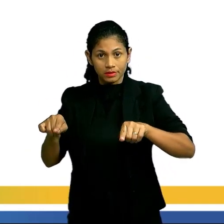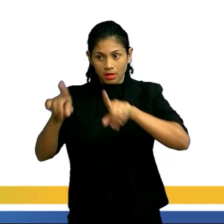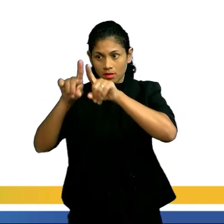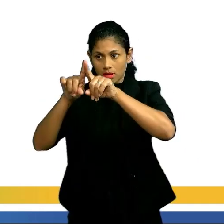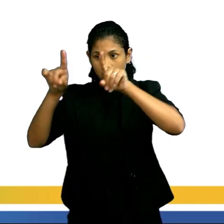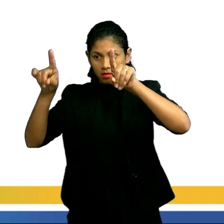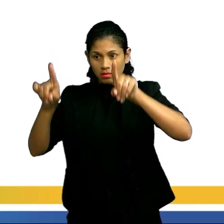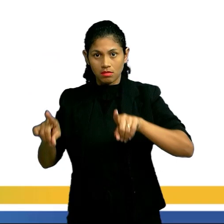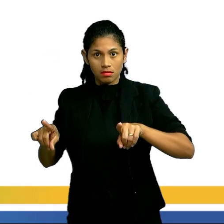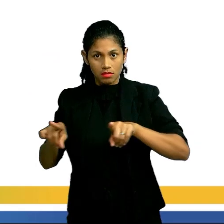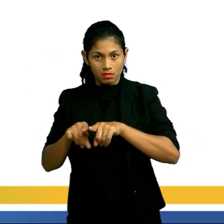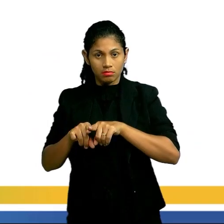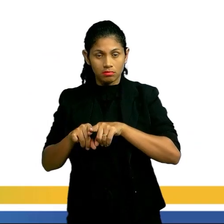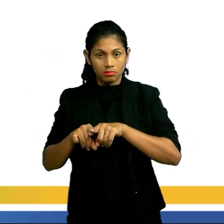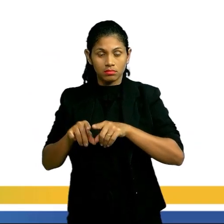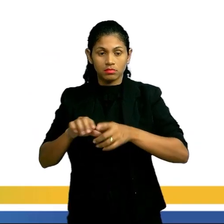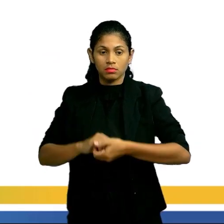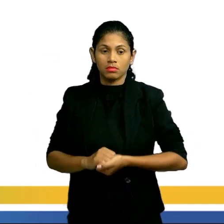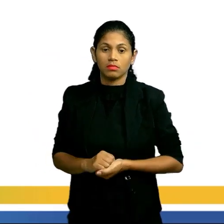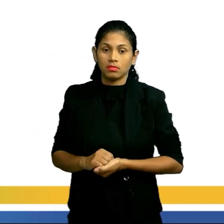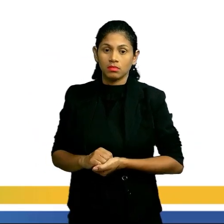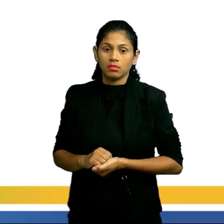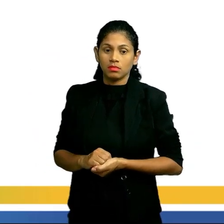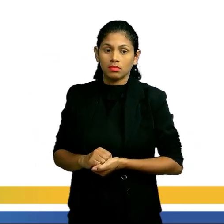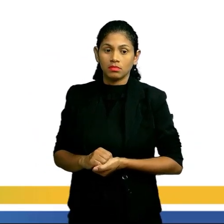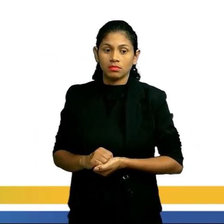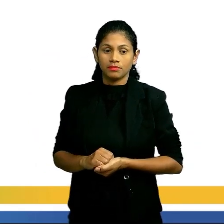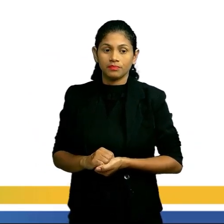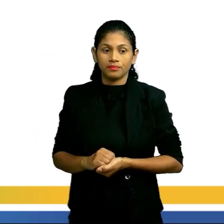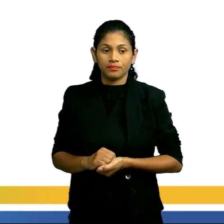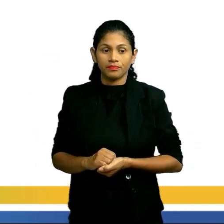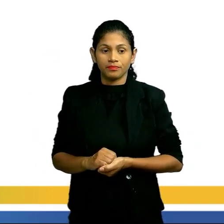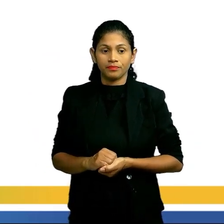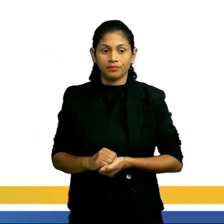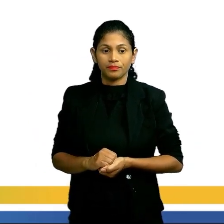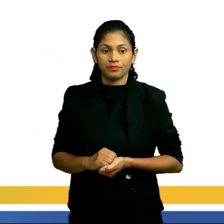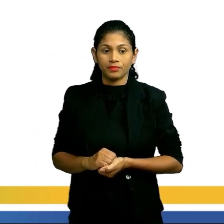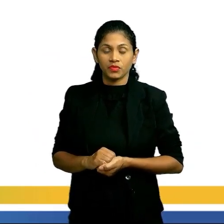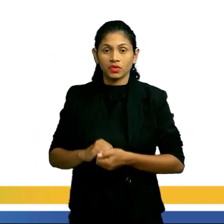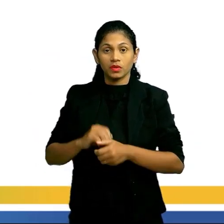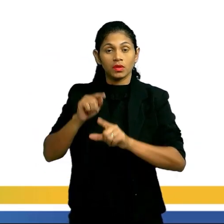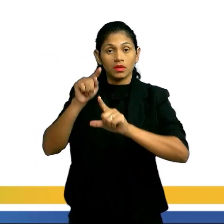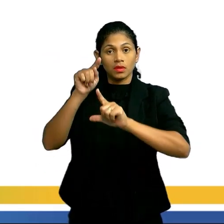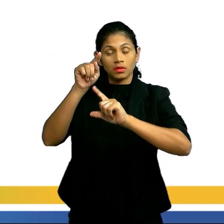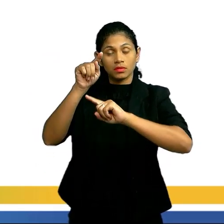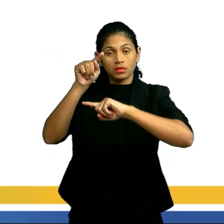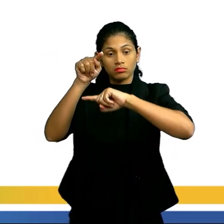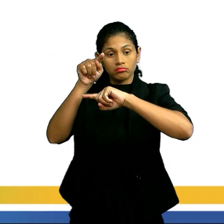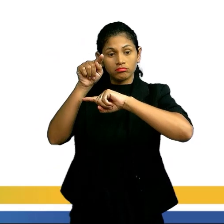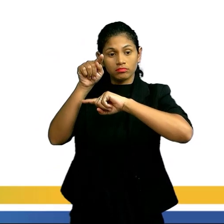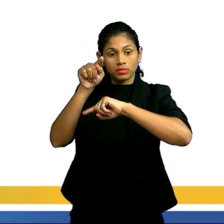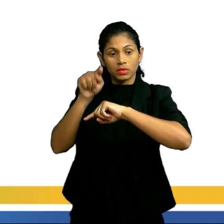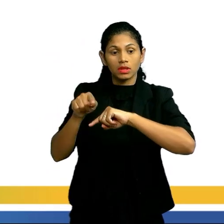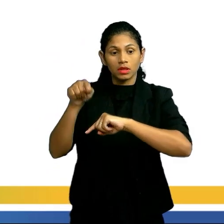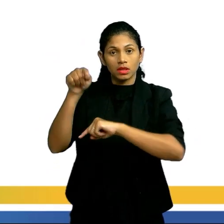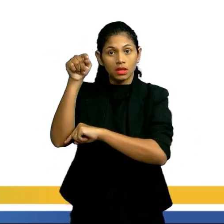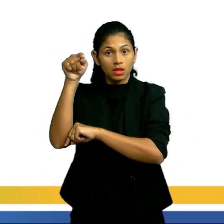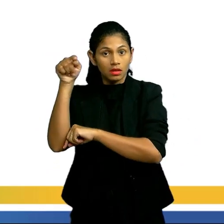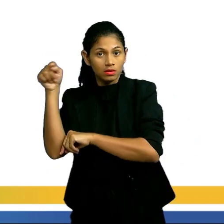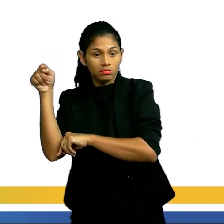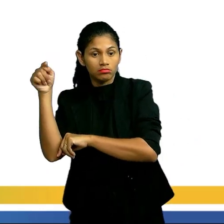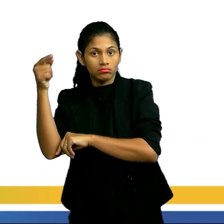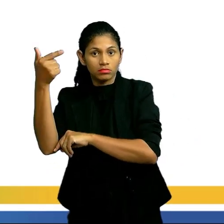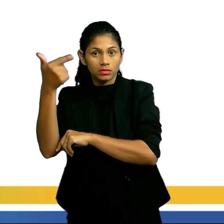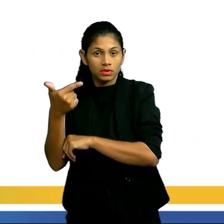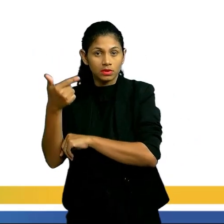raiz. Então, o lado da base vai ser raiz de 27. Só que não existe uma